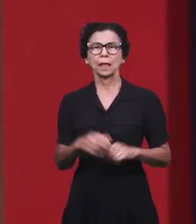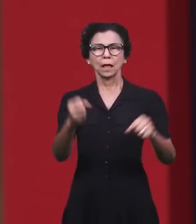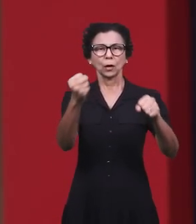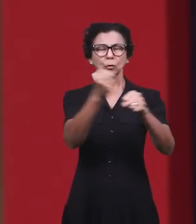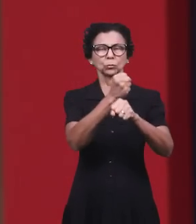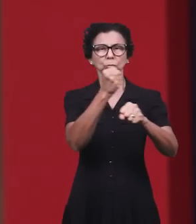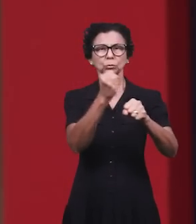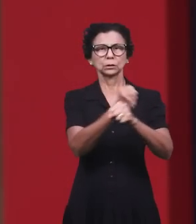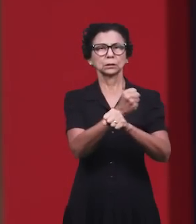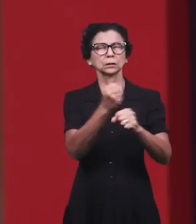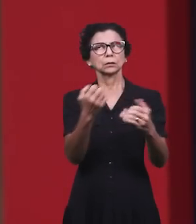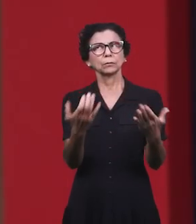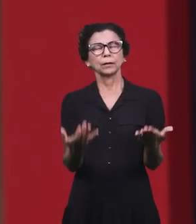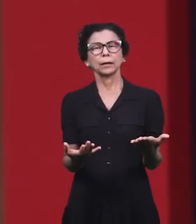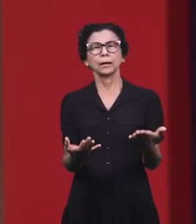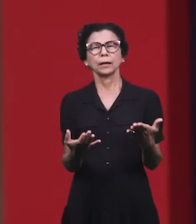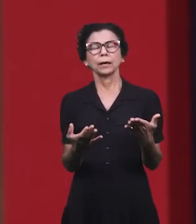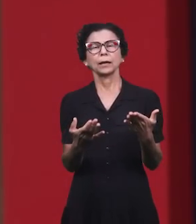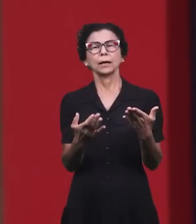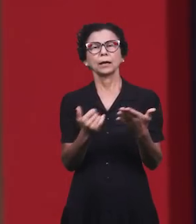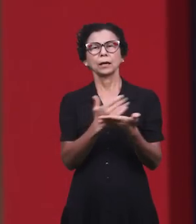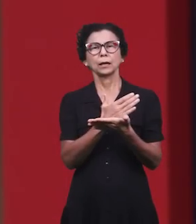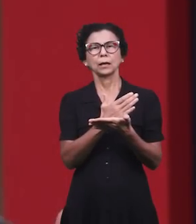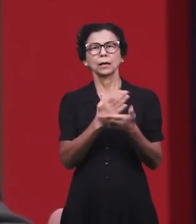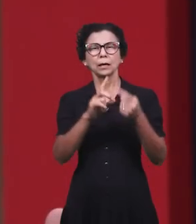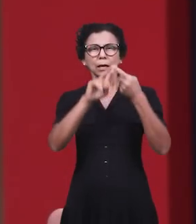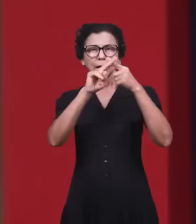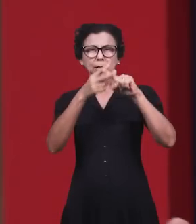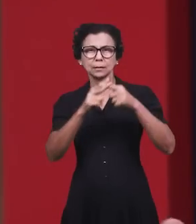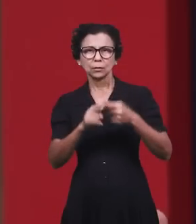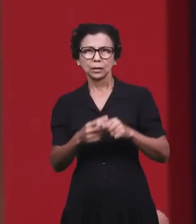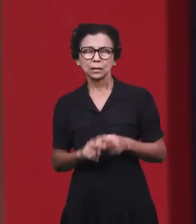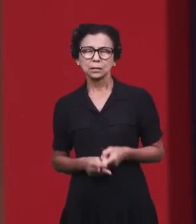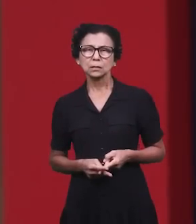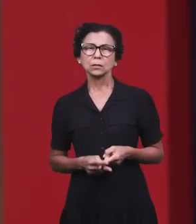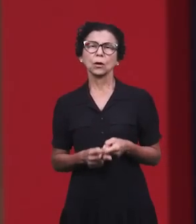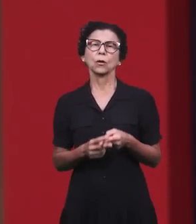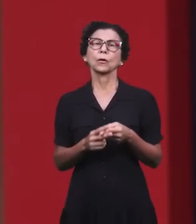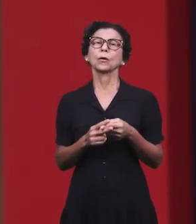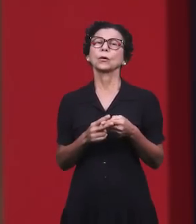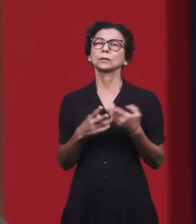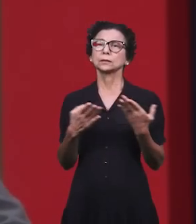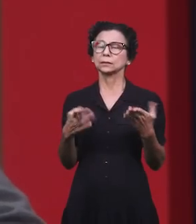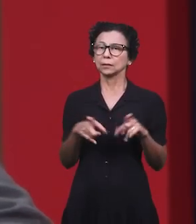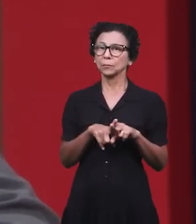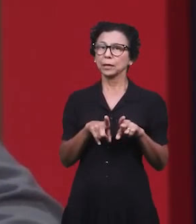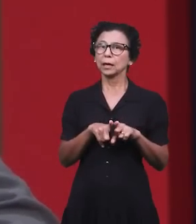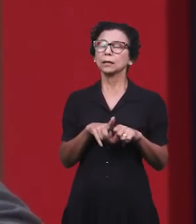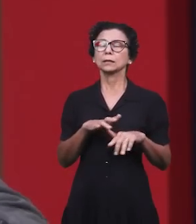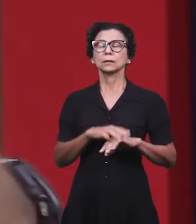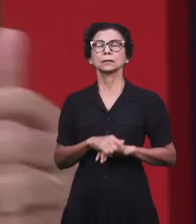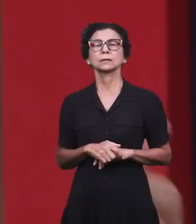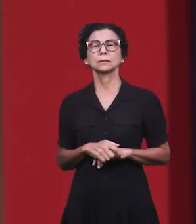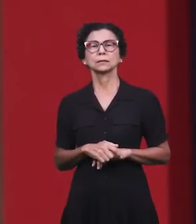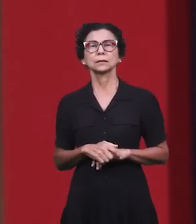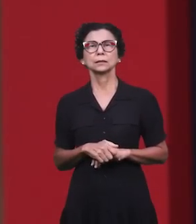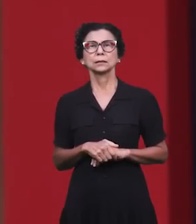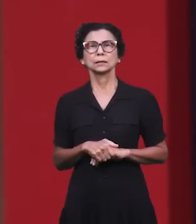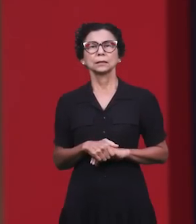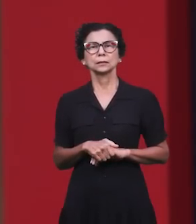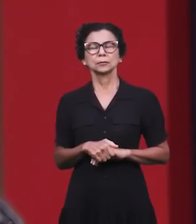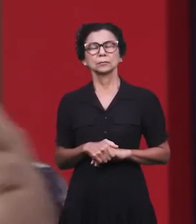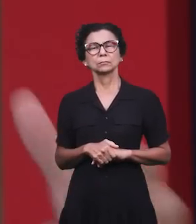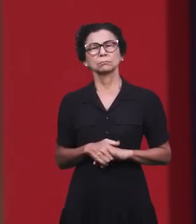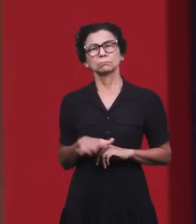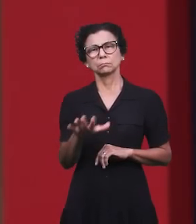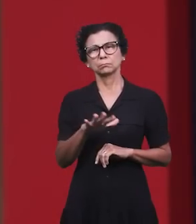construção, reconstrução, restauração e a manutenção das edificações, né? Isso olhando num plano macro, né?